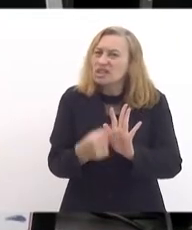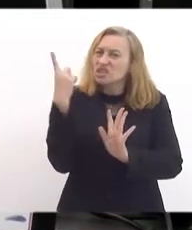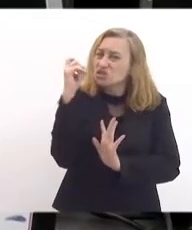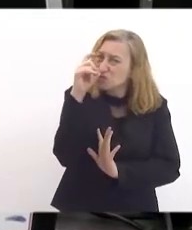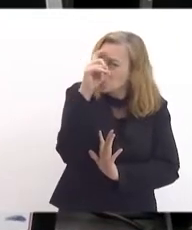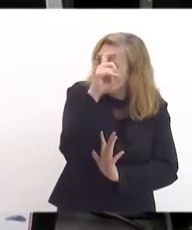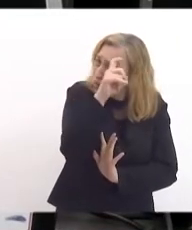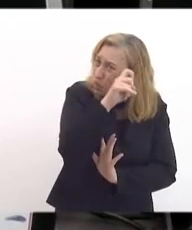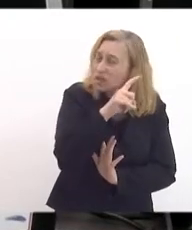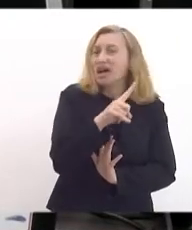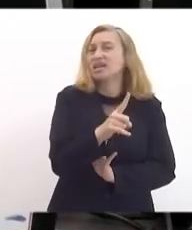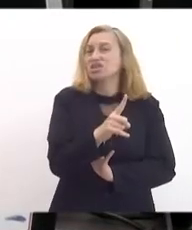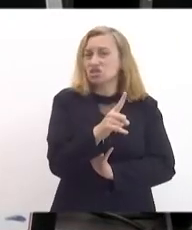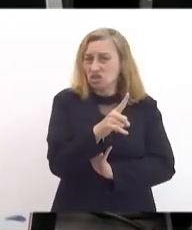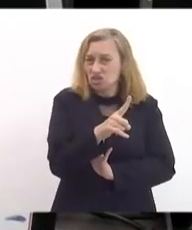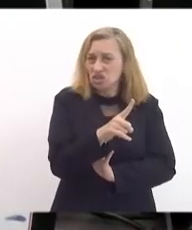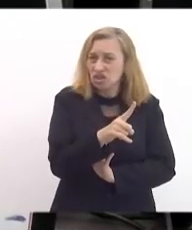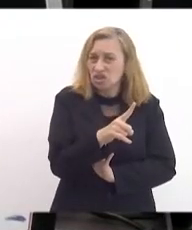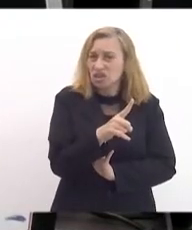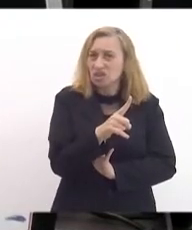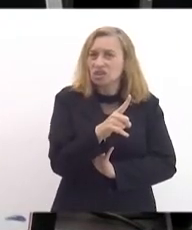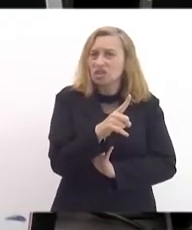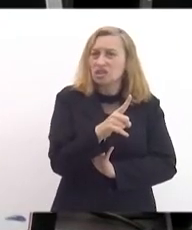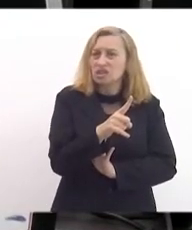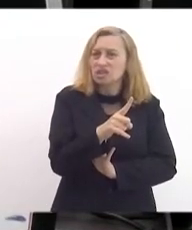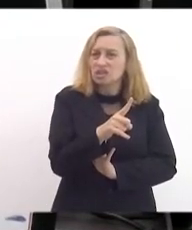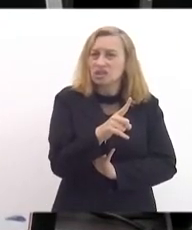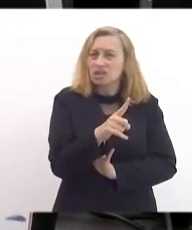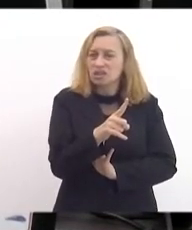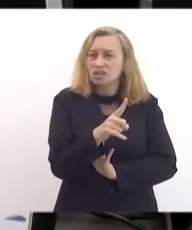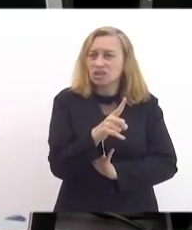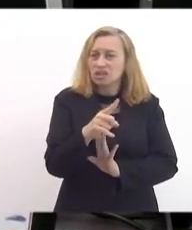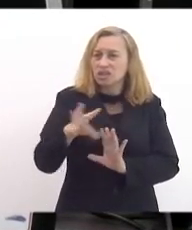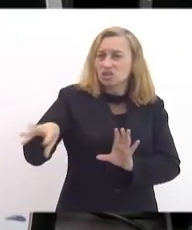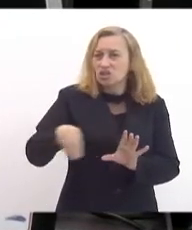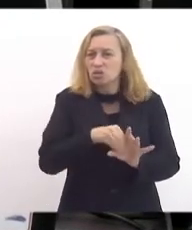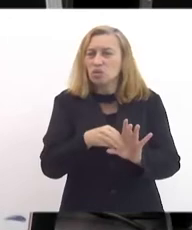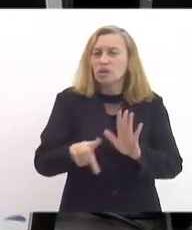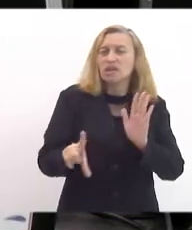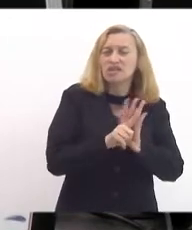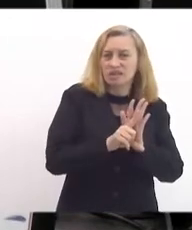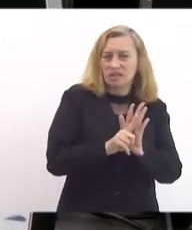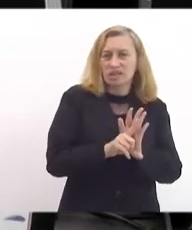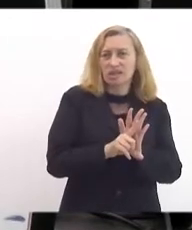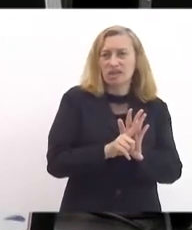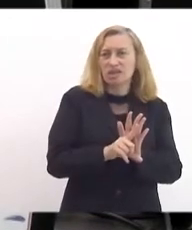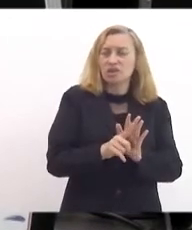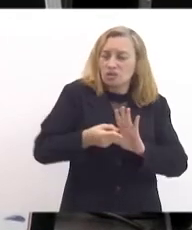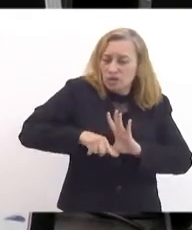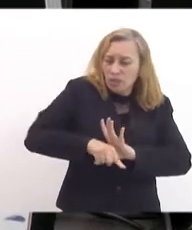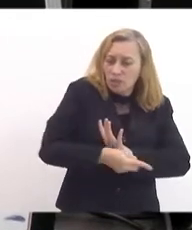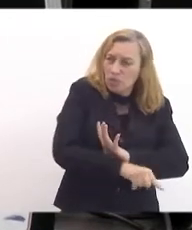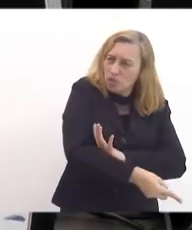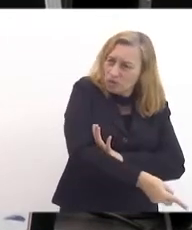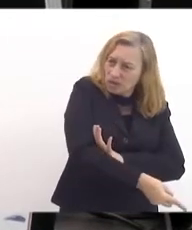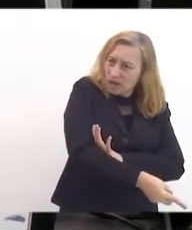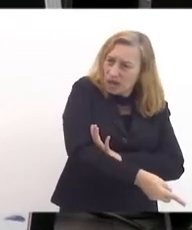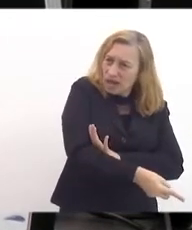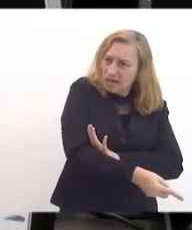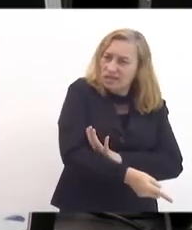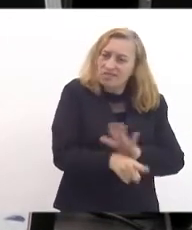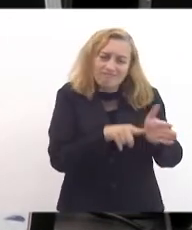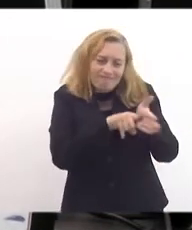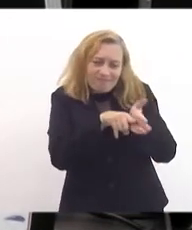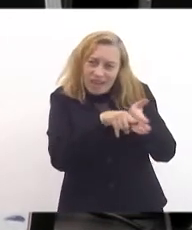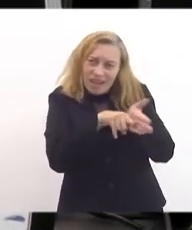dificuldade de trazer essas disposições Até mesmo porque certamente quando a gente se aprofundar é